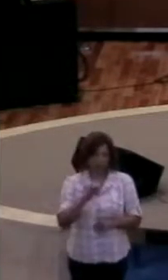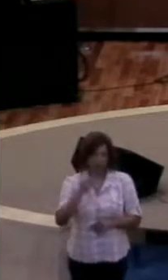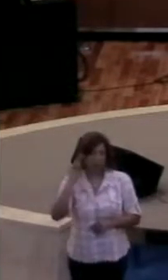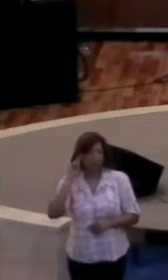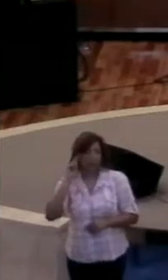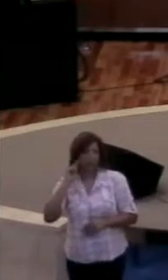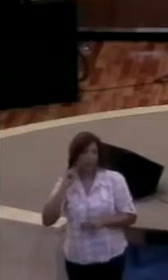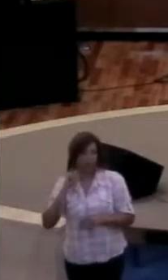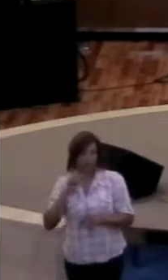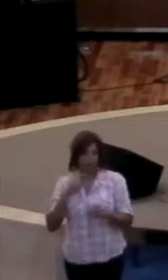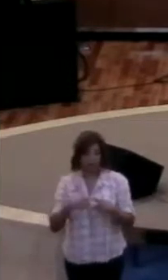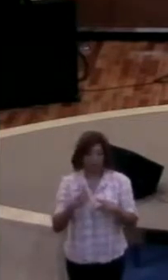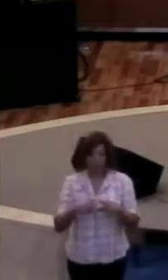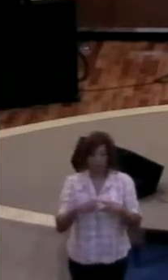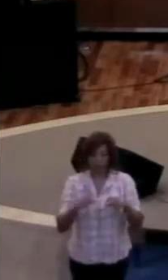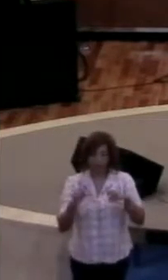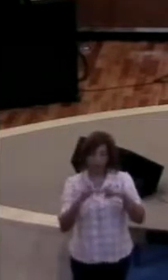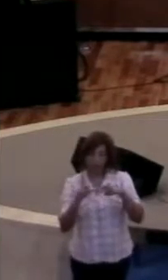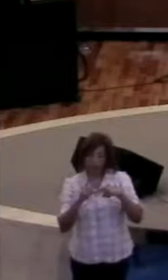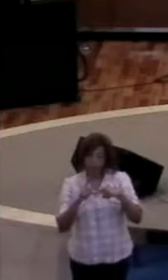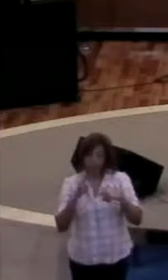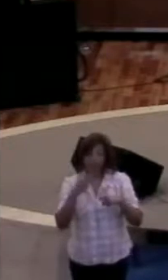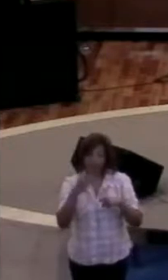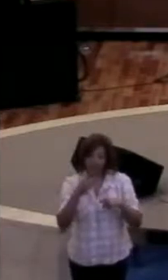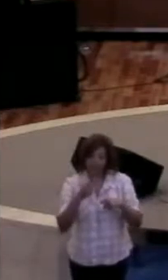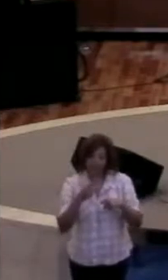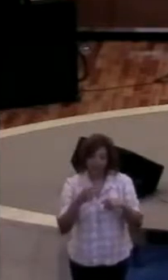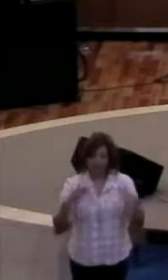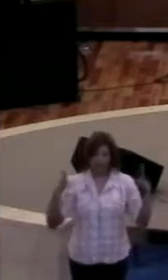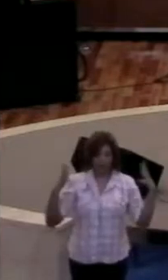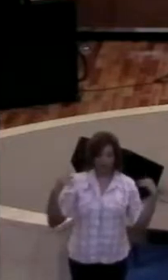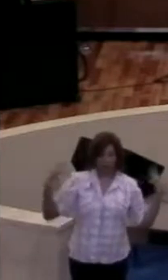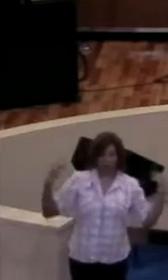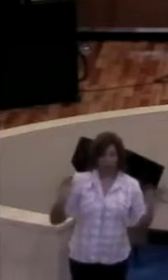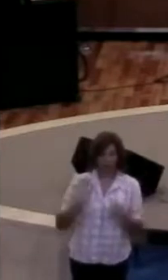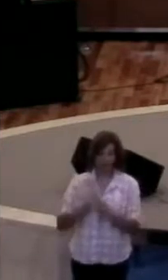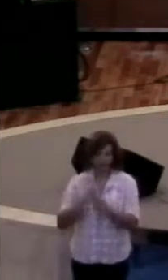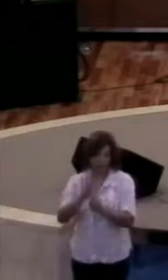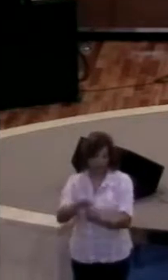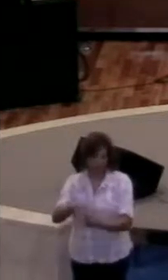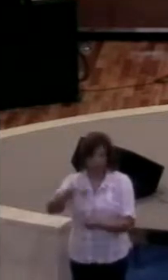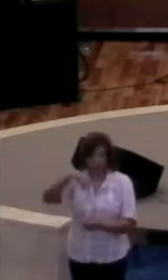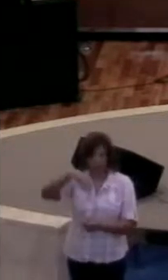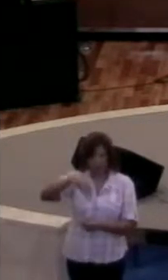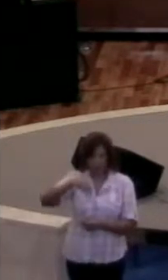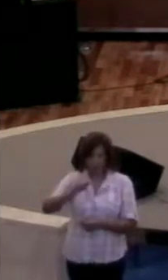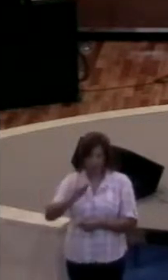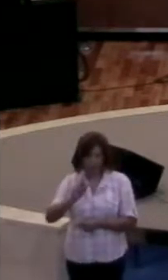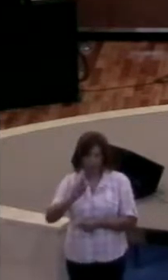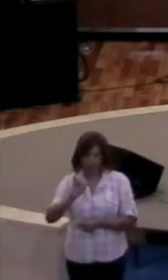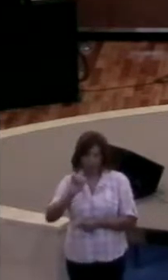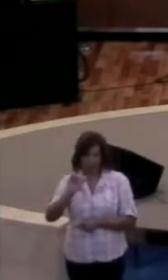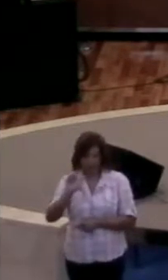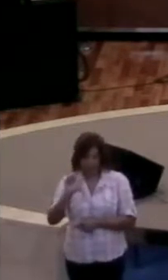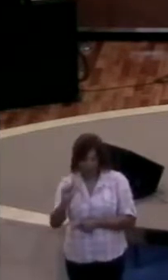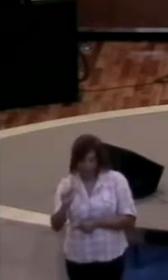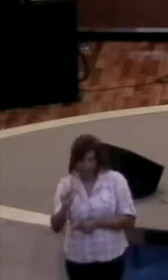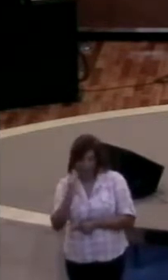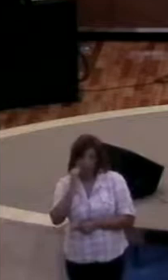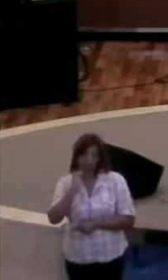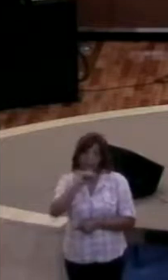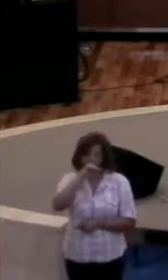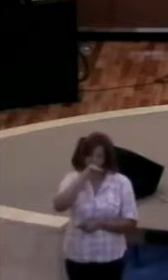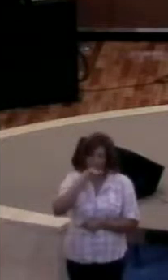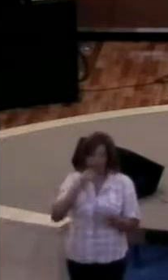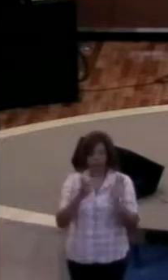viveu lá? Alguém aqui tem um espírito reencarnado? É claro que não. Mas Lucas escreve para Maria, perdão, citando que